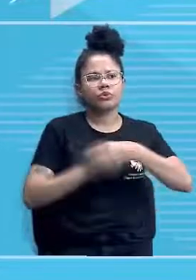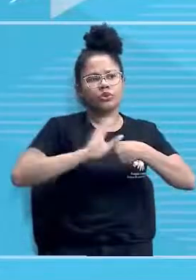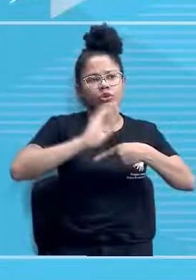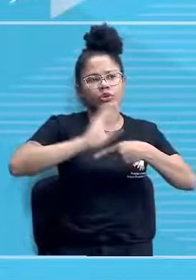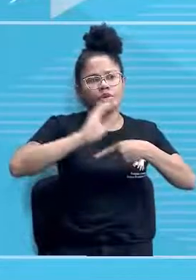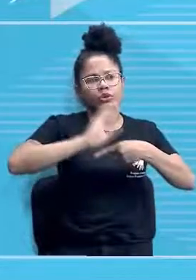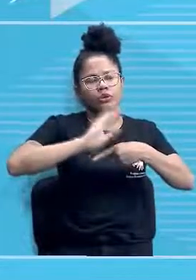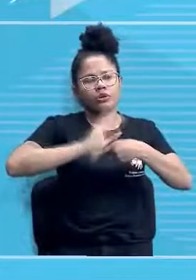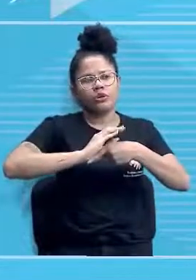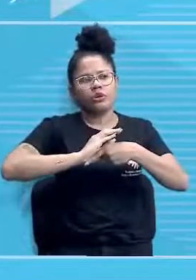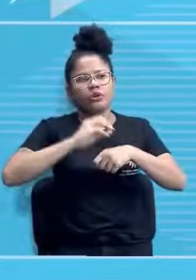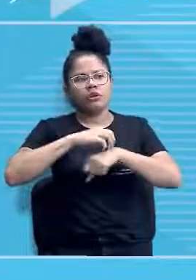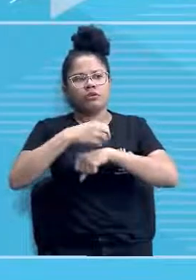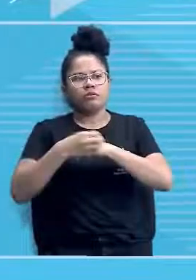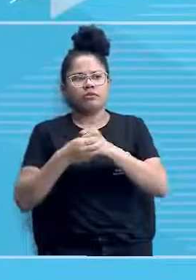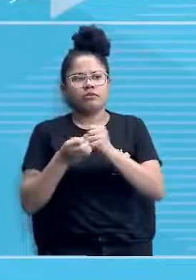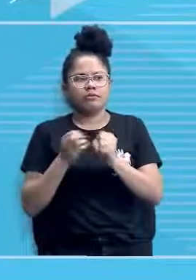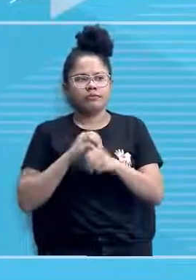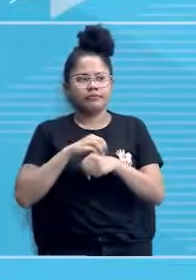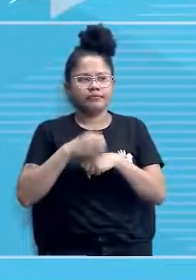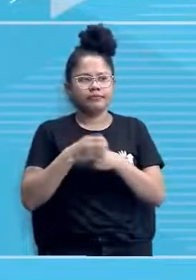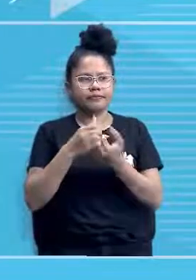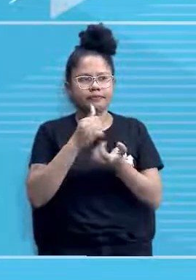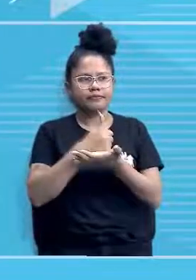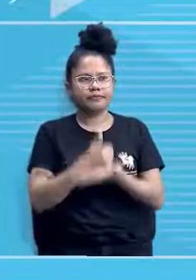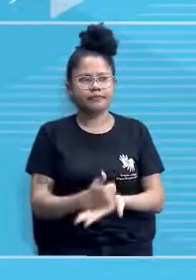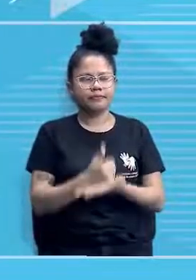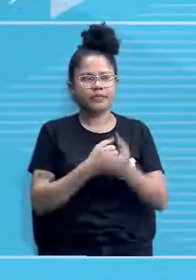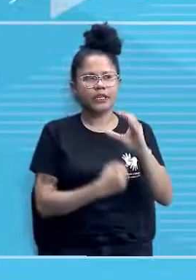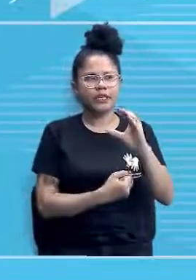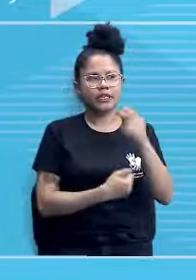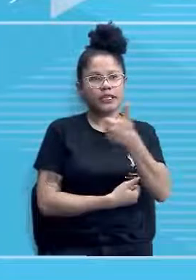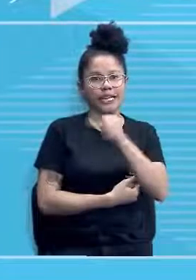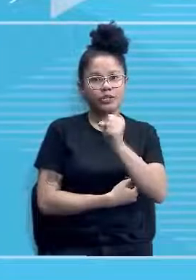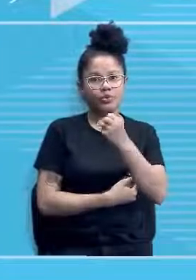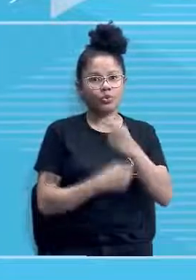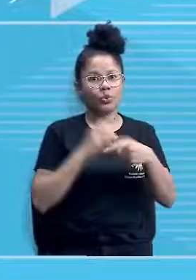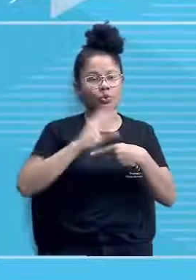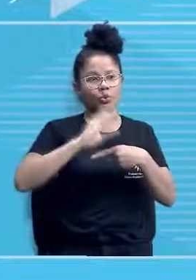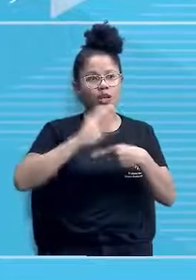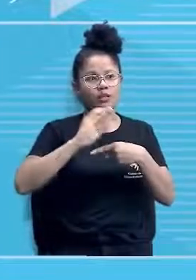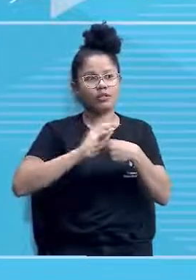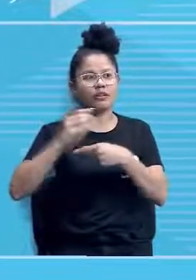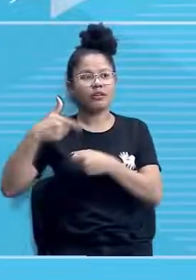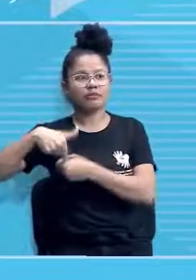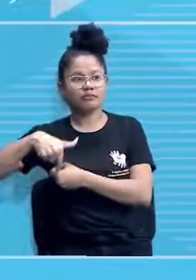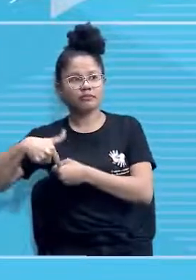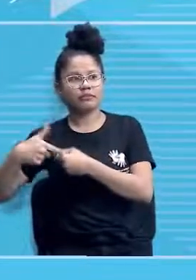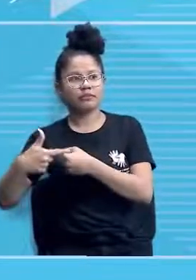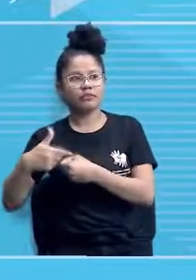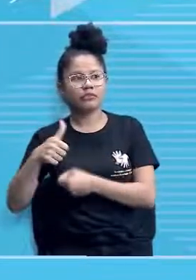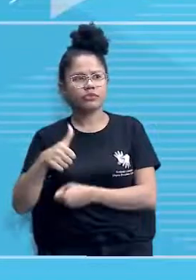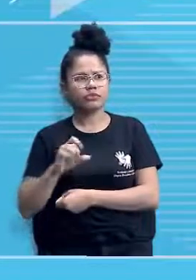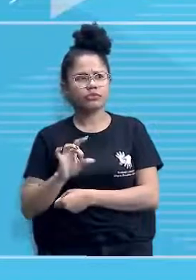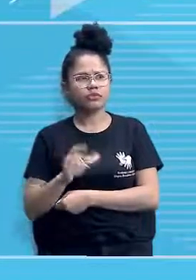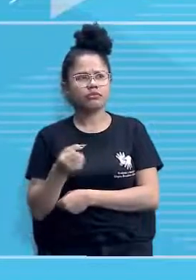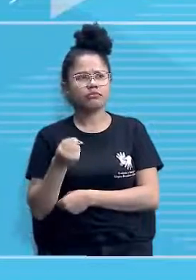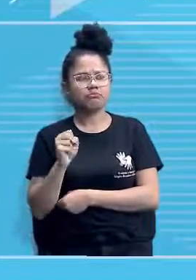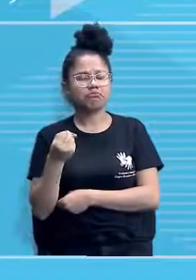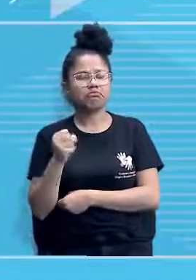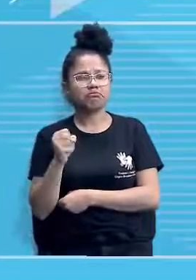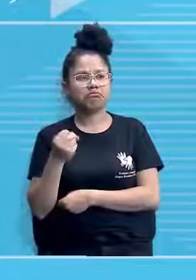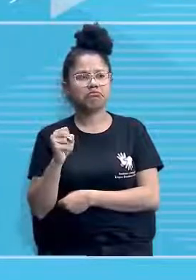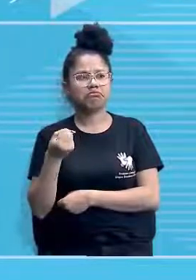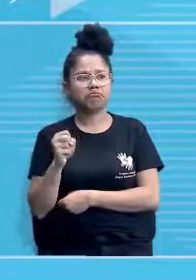ou massa molecular veja que o óleo diesel tem 18 carbonos a gasolina só tem oito então quem tem mais